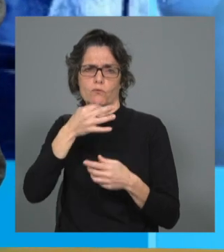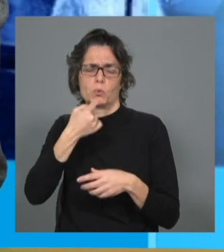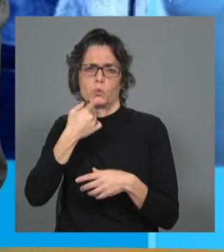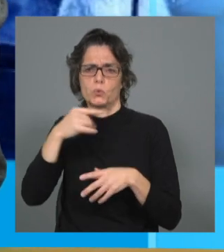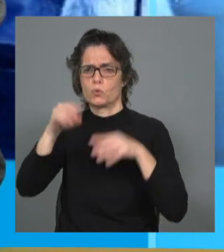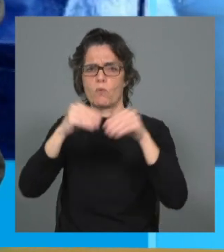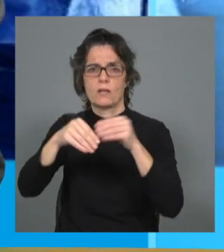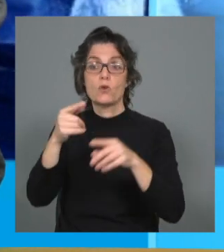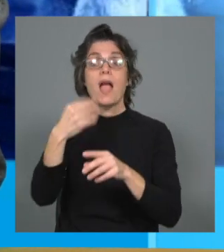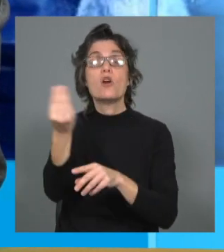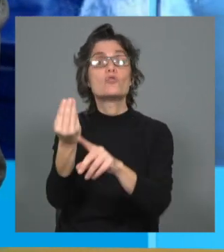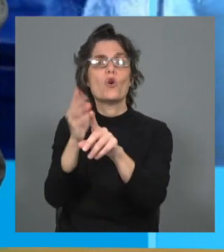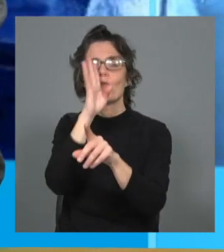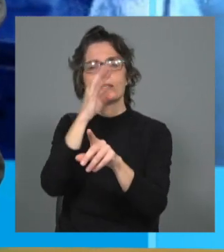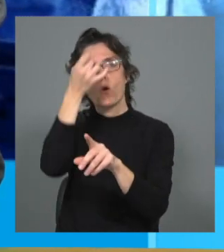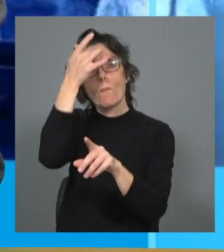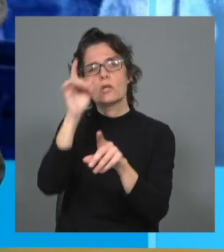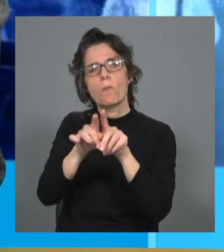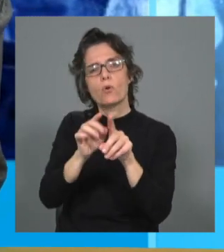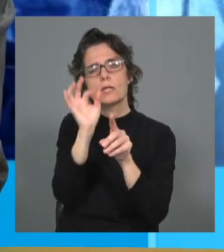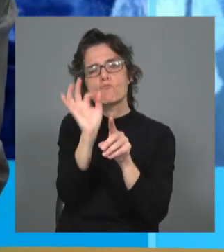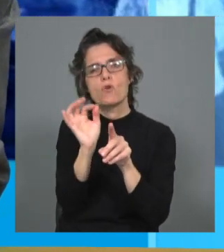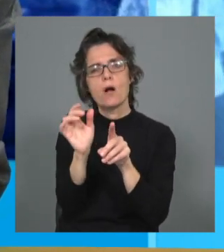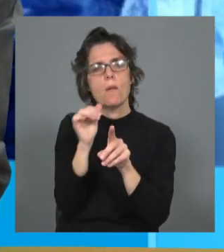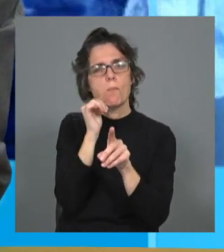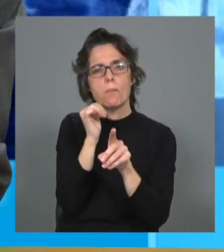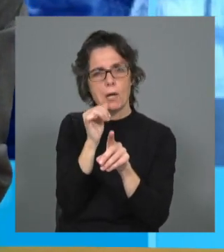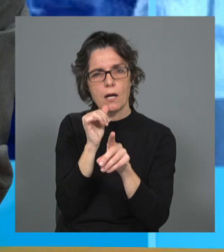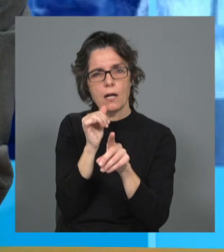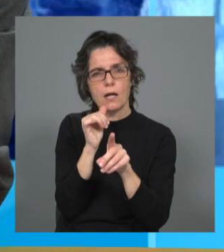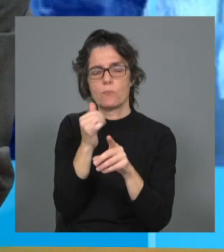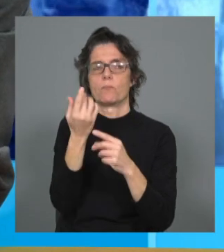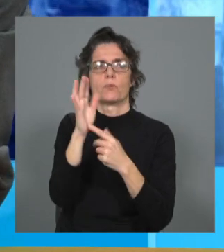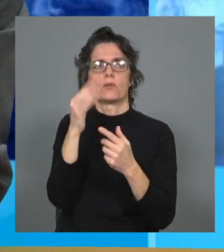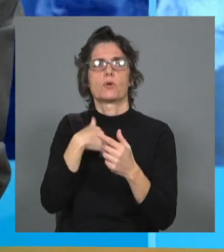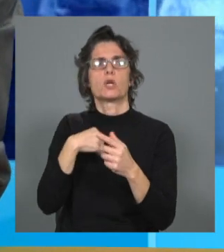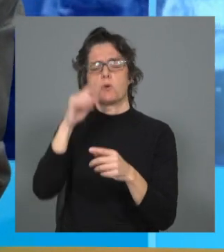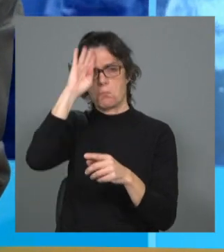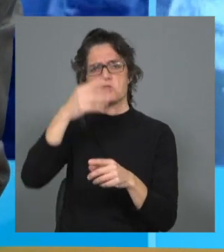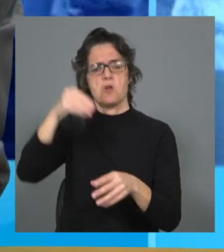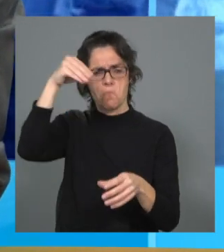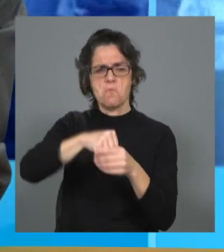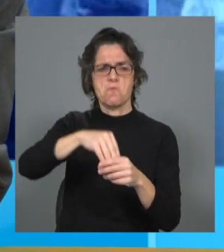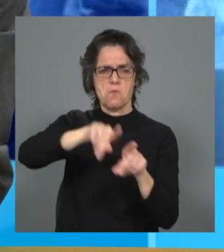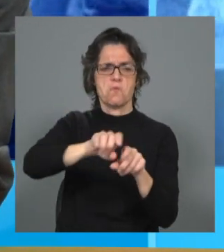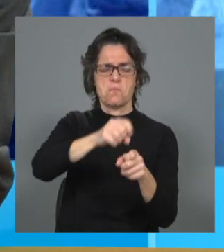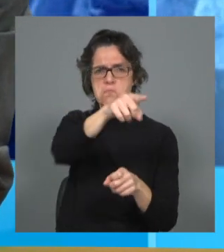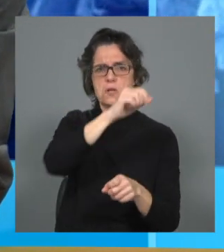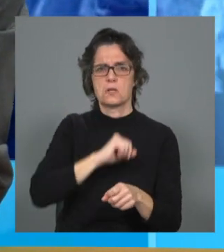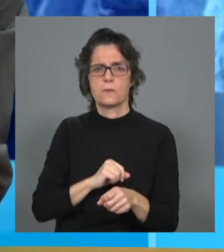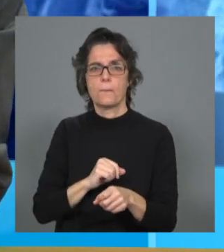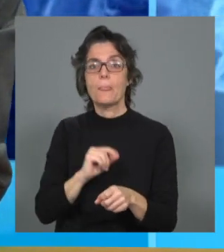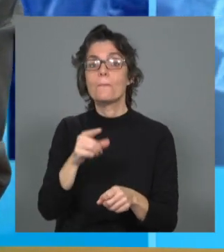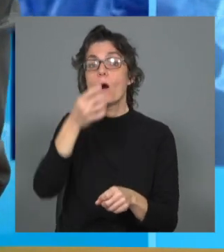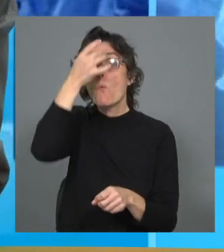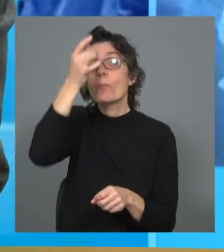opinião política, no sentido de eu sei exatamente que vou votar ou no partido X, Y ou Z, têm uma